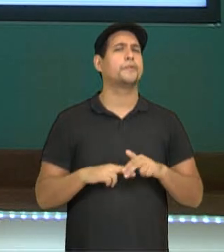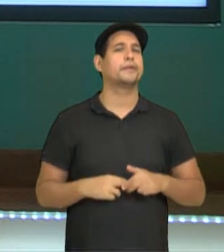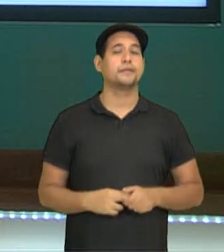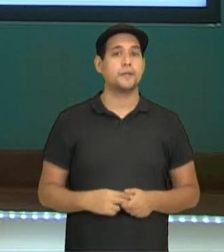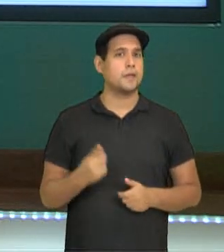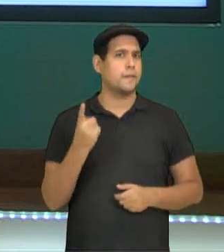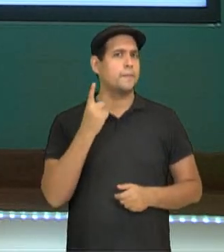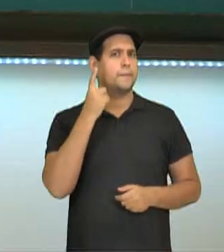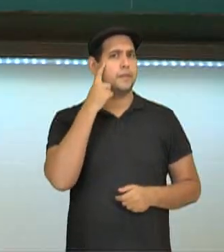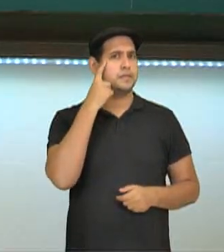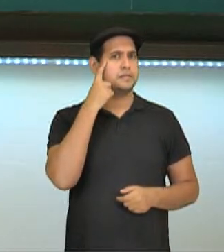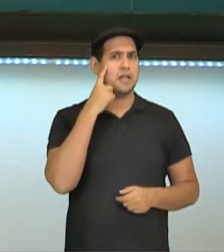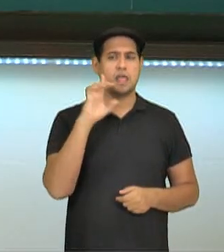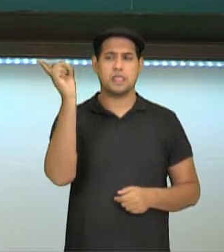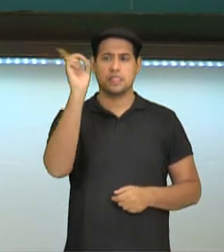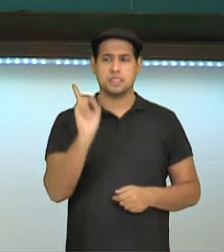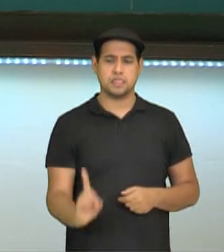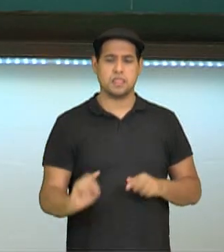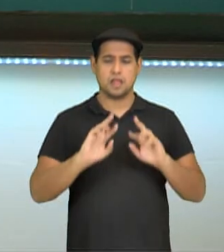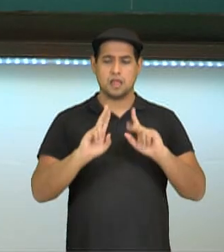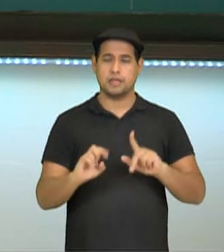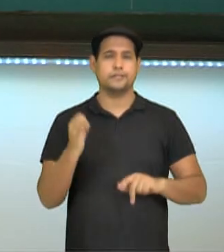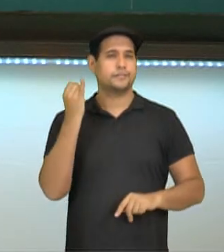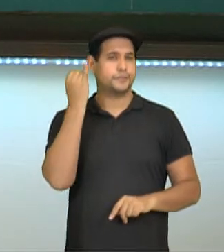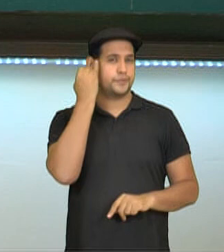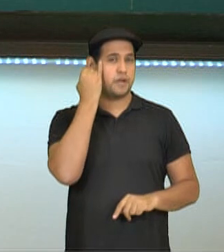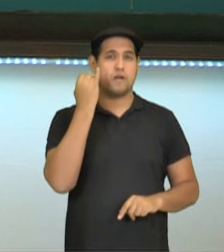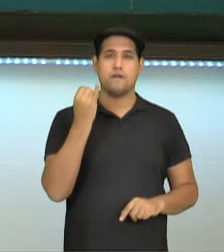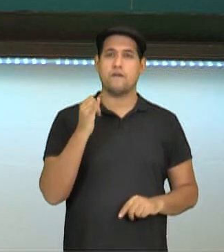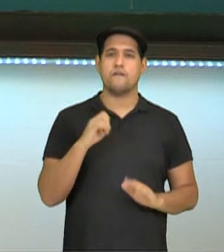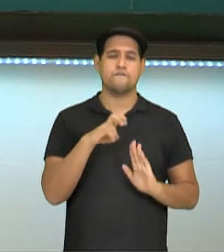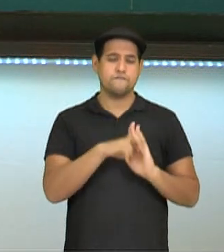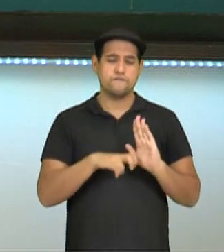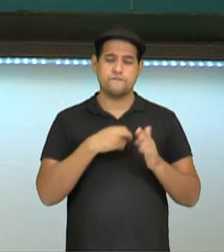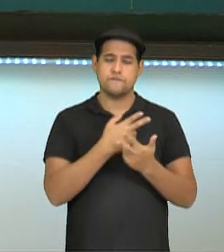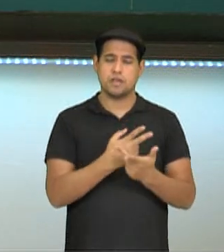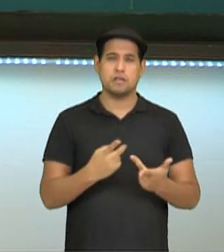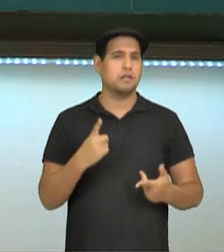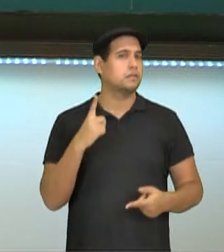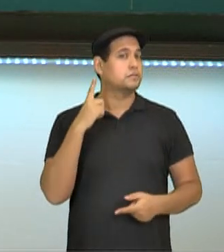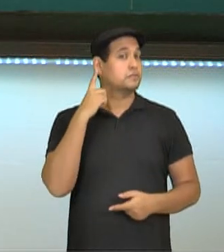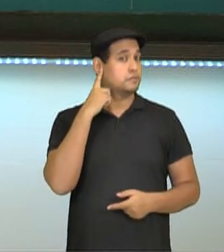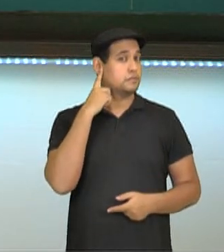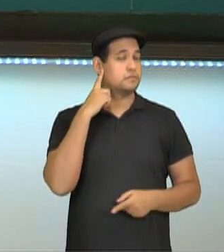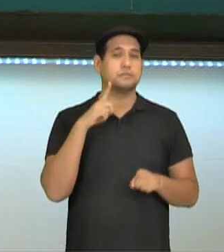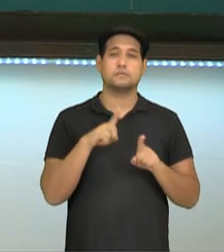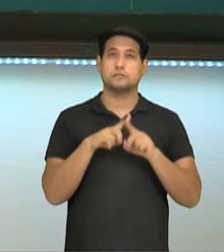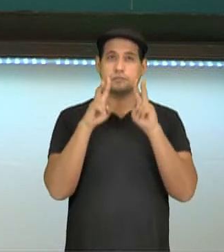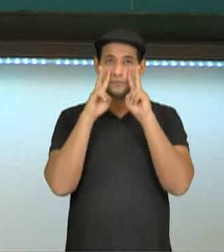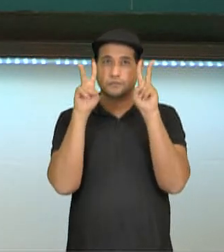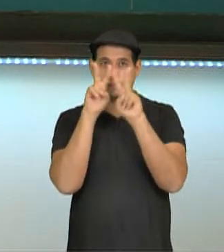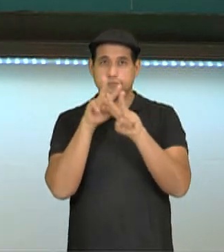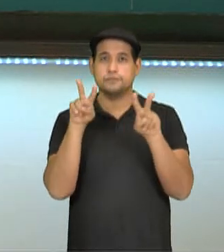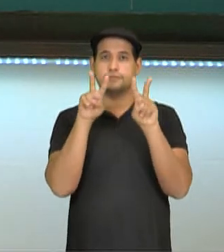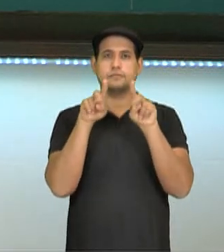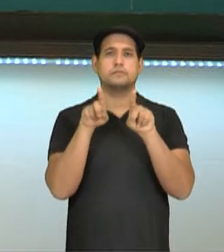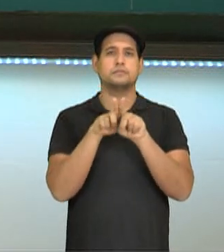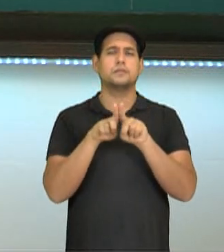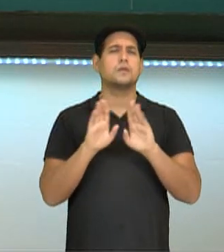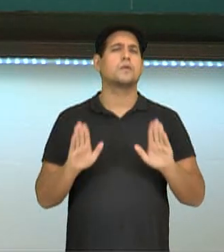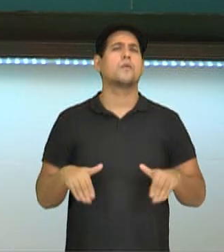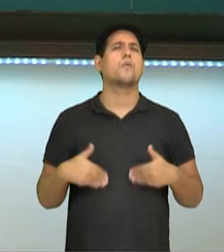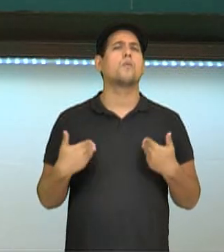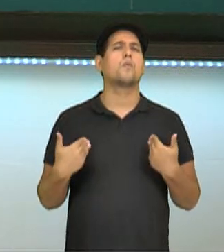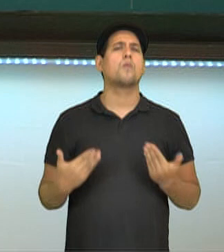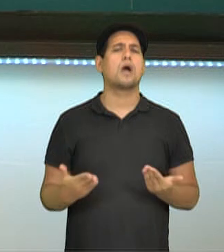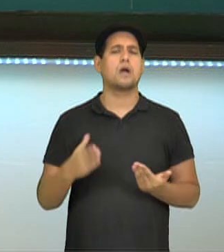Então imagine as deficiências intelectual, física, auditiva, visual. E